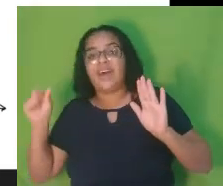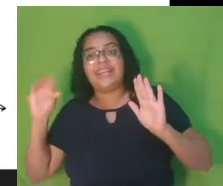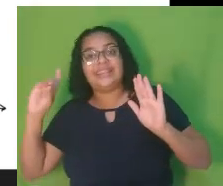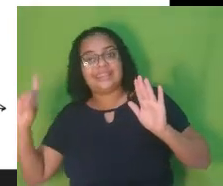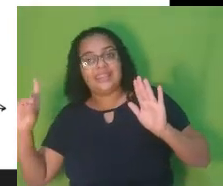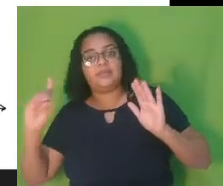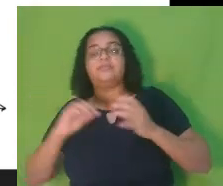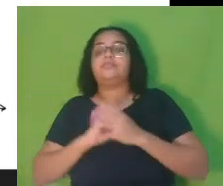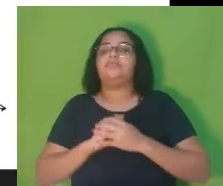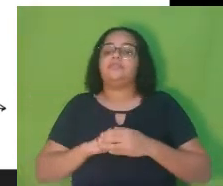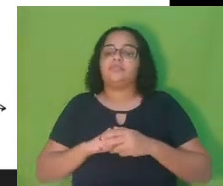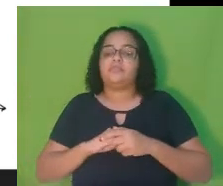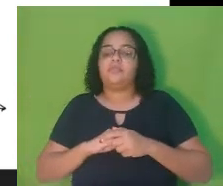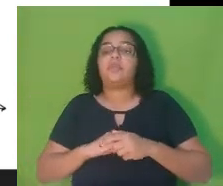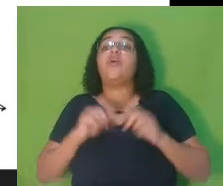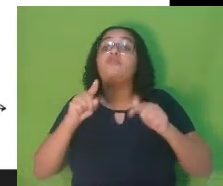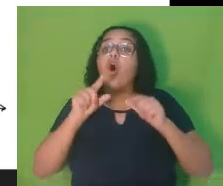d.